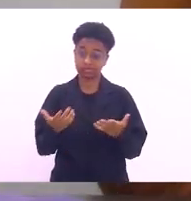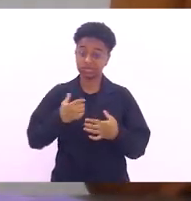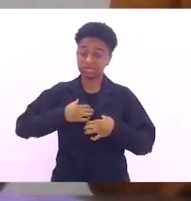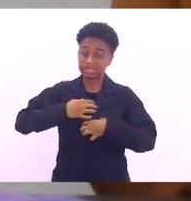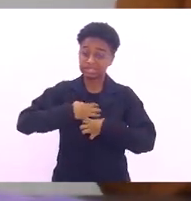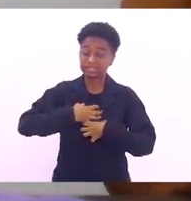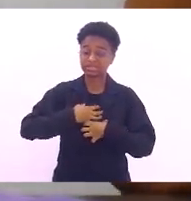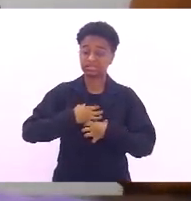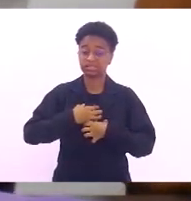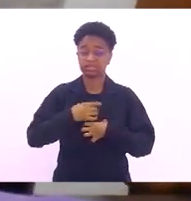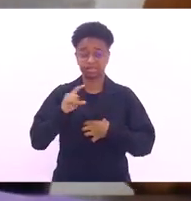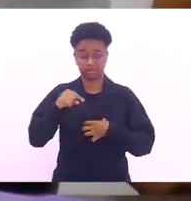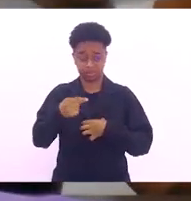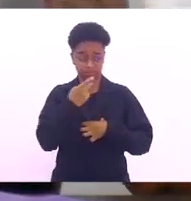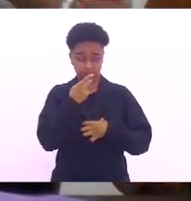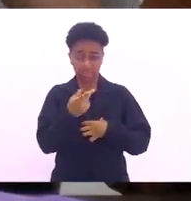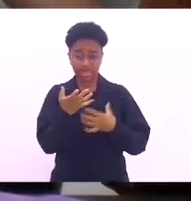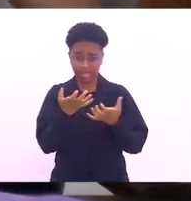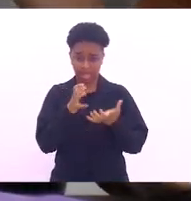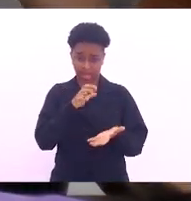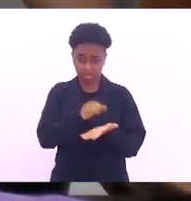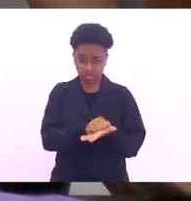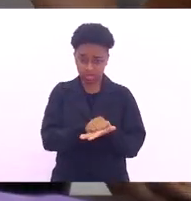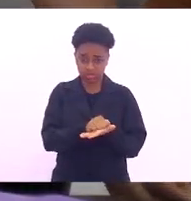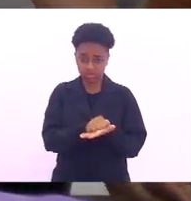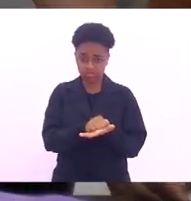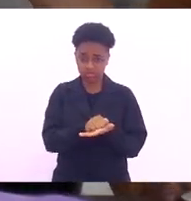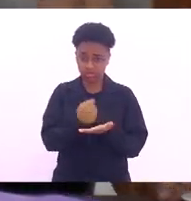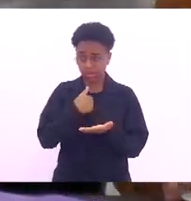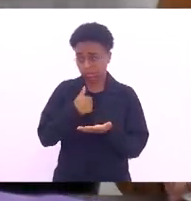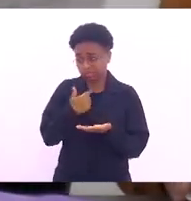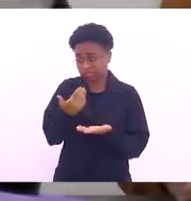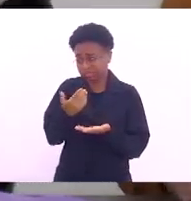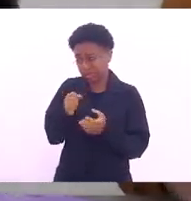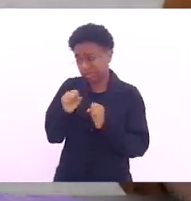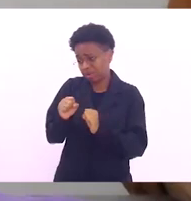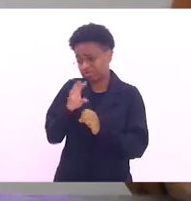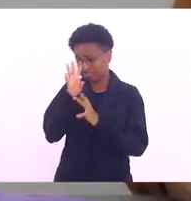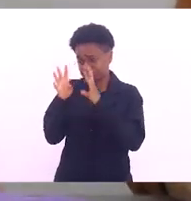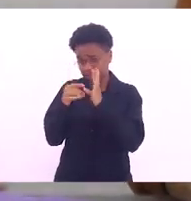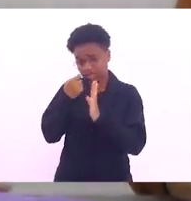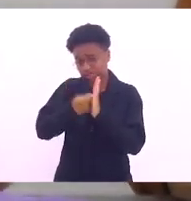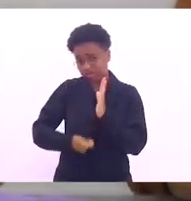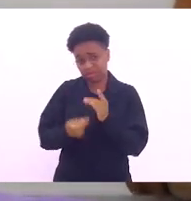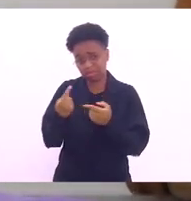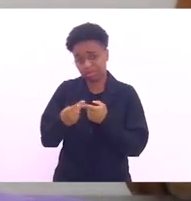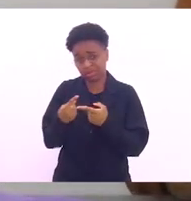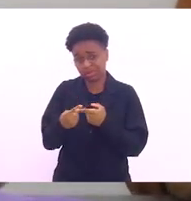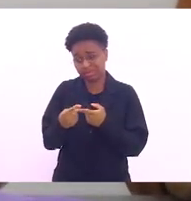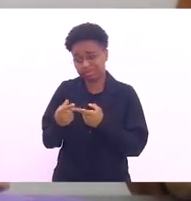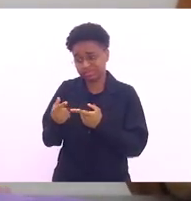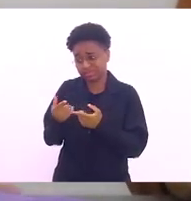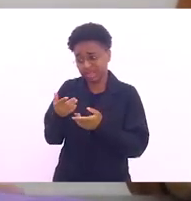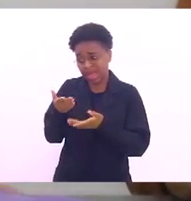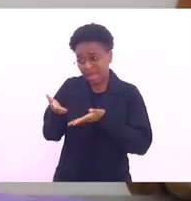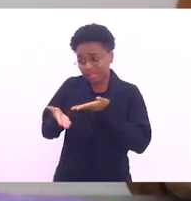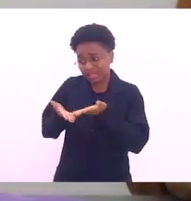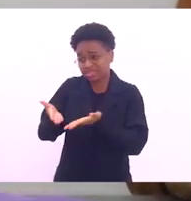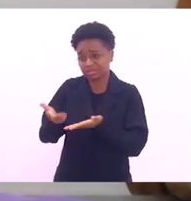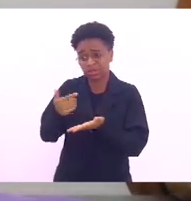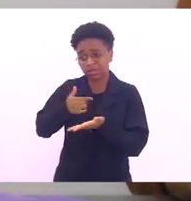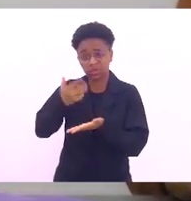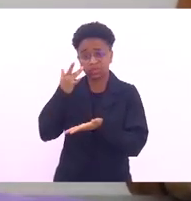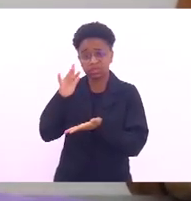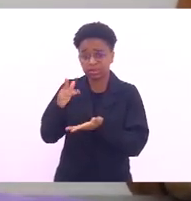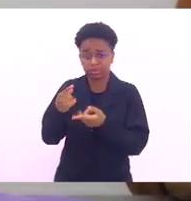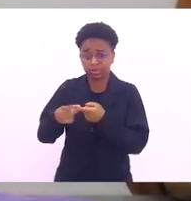assim e aí depois ela falou a senhora quer fazer o Ro eu falei você pode escrever o que você quiser porque mediante como eu fui atendida eu já não sei nem mais que que